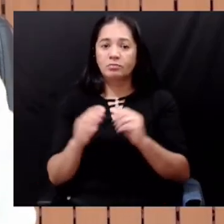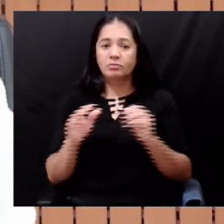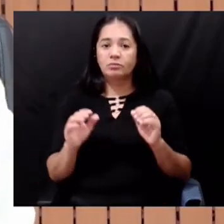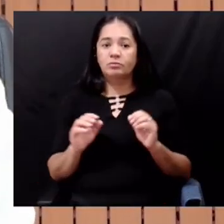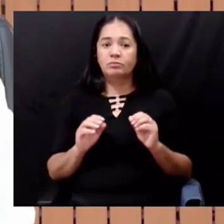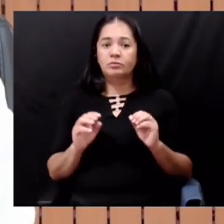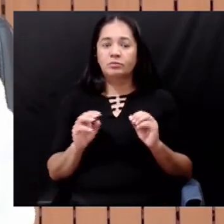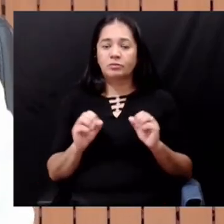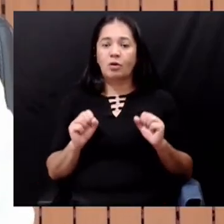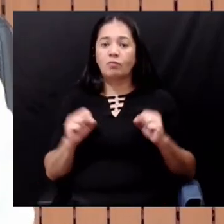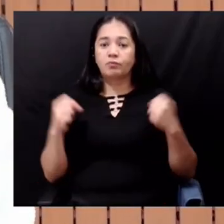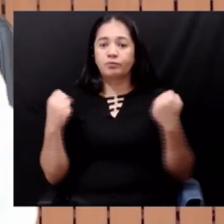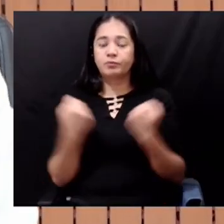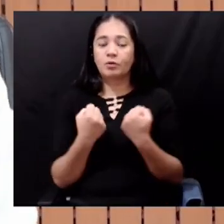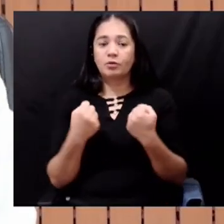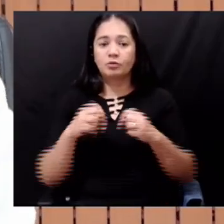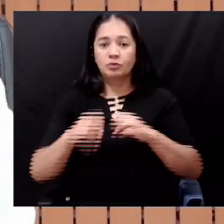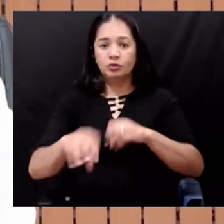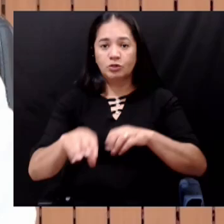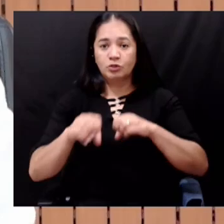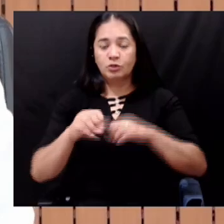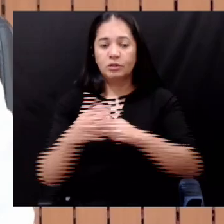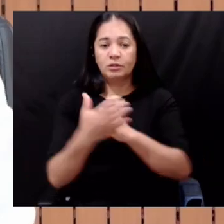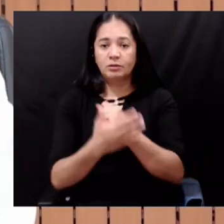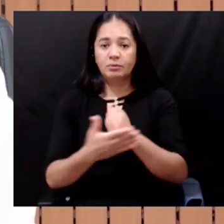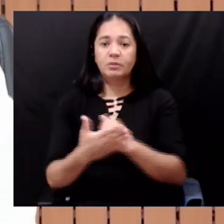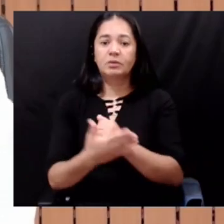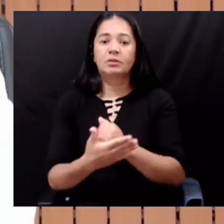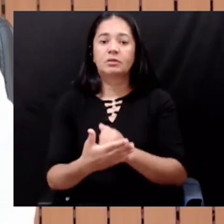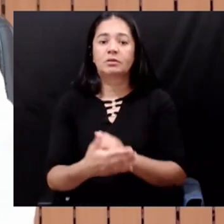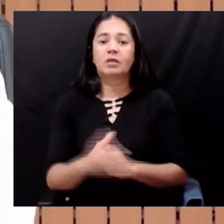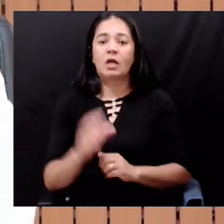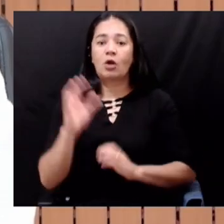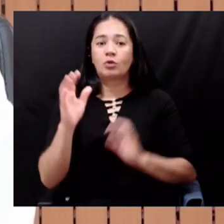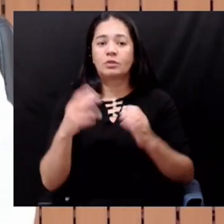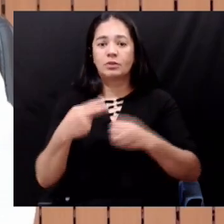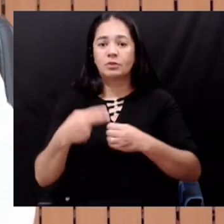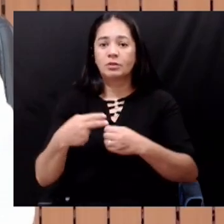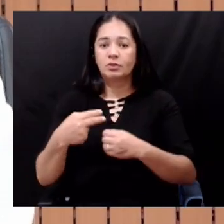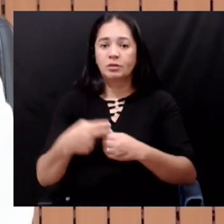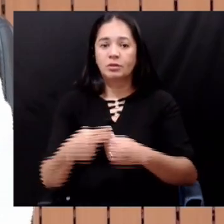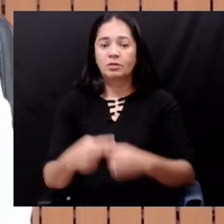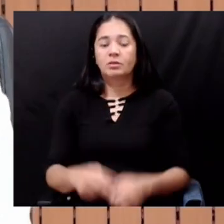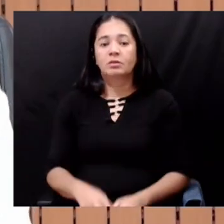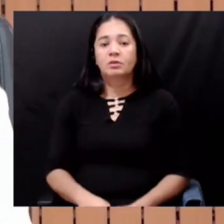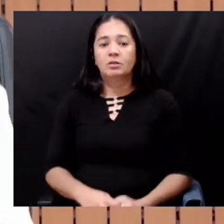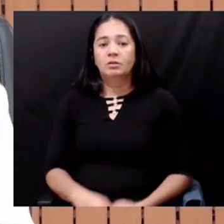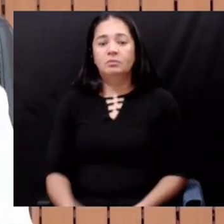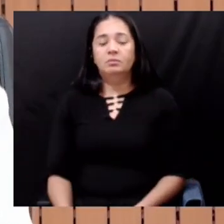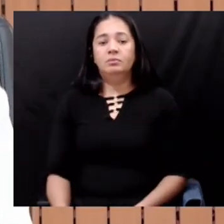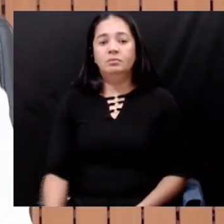para um certo COPEN que ocorreu na Unicamp. Mas veja só,